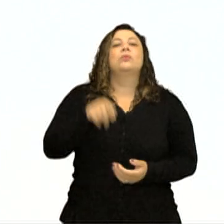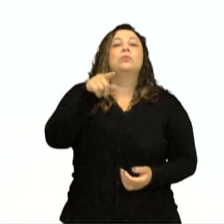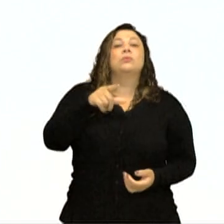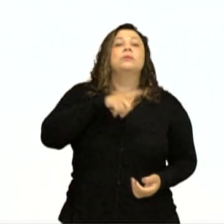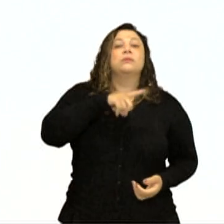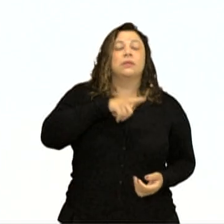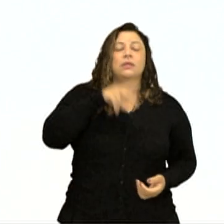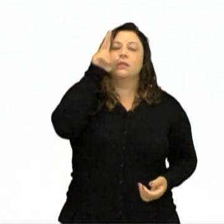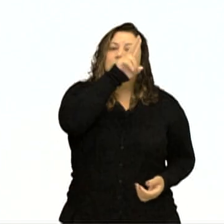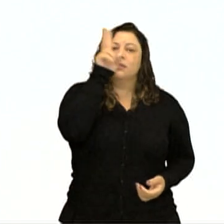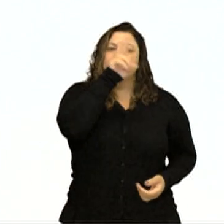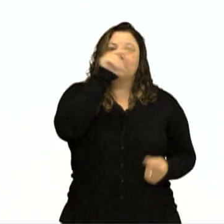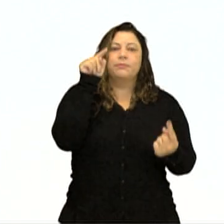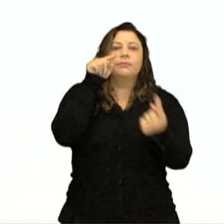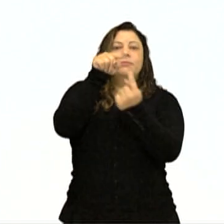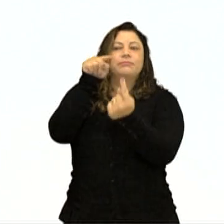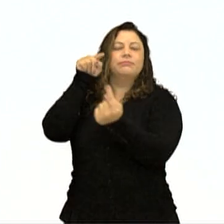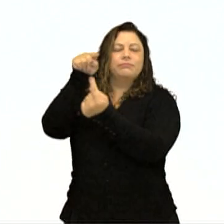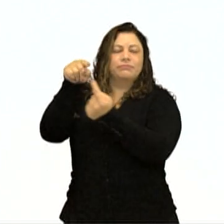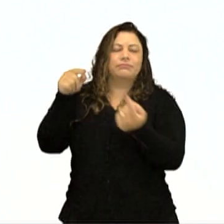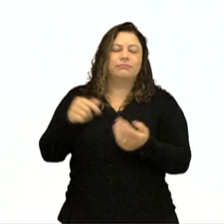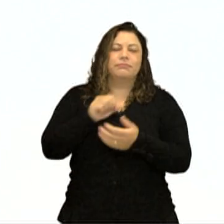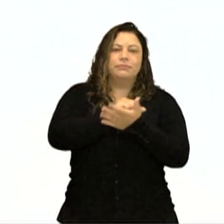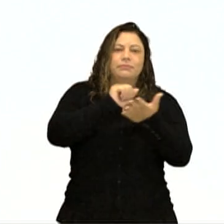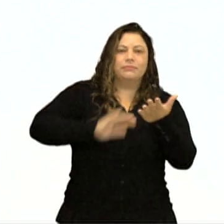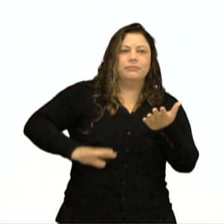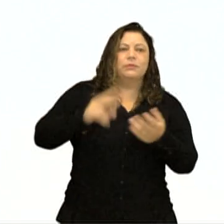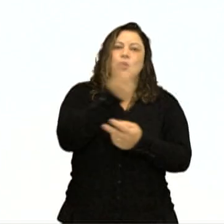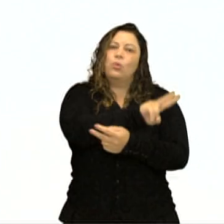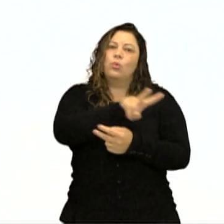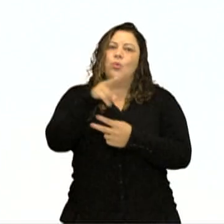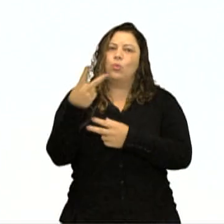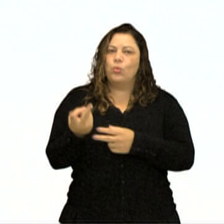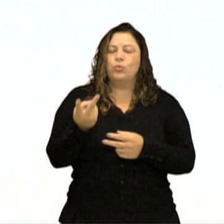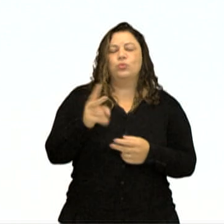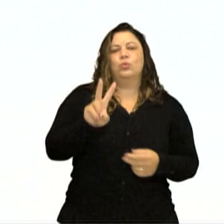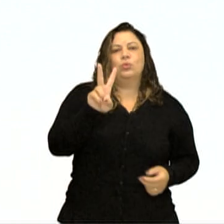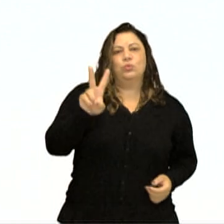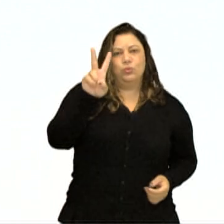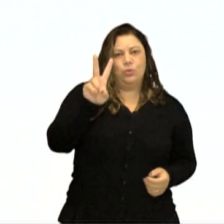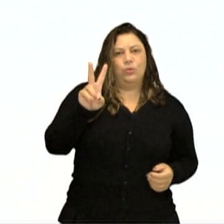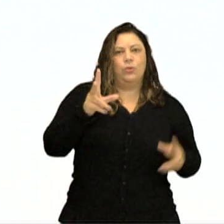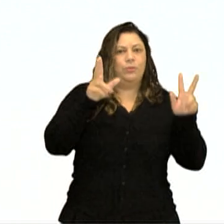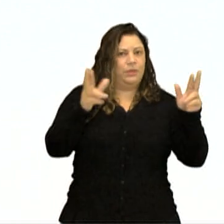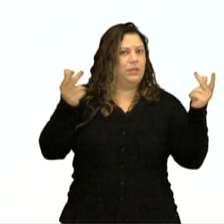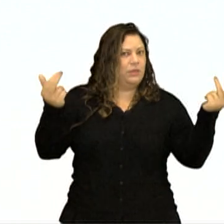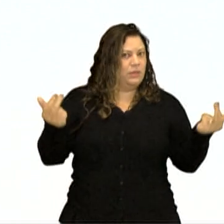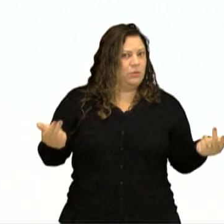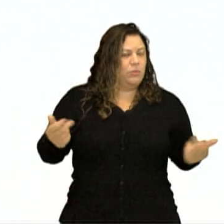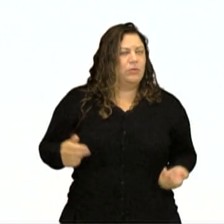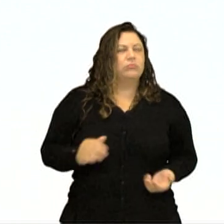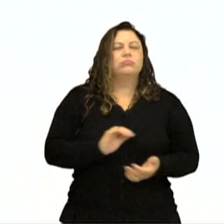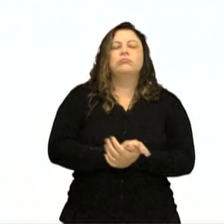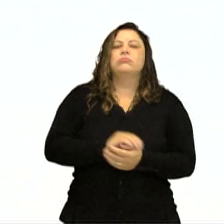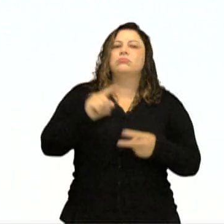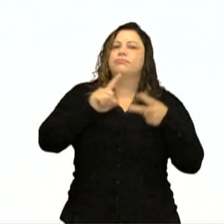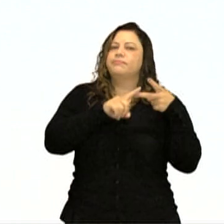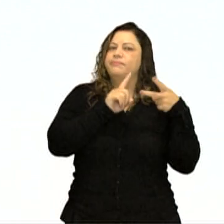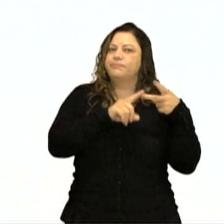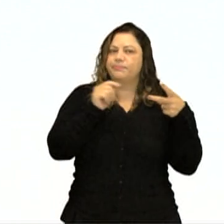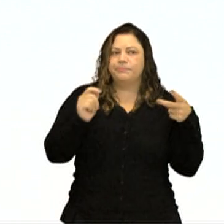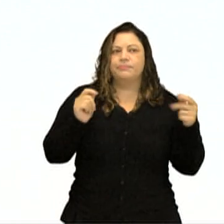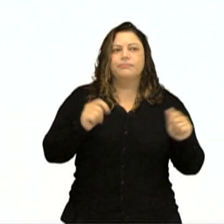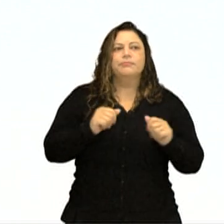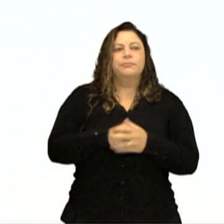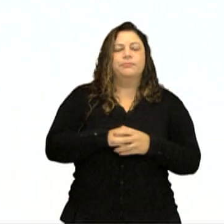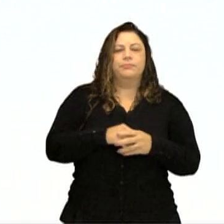para destacar quando a gente for resolver o exercício. Os dois têm o mesmo volume. Pronto. Segunda coisa, esse daqui o